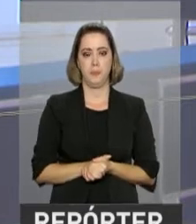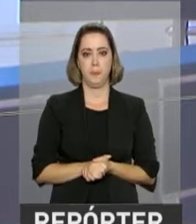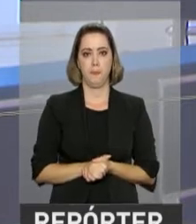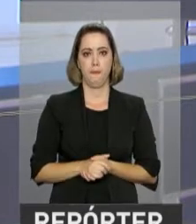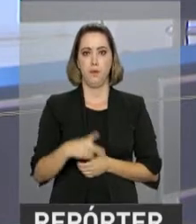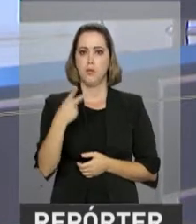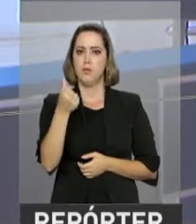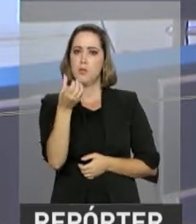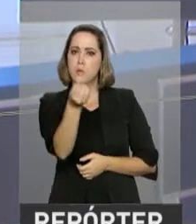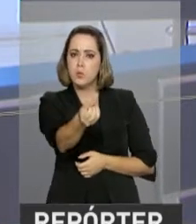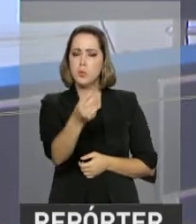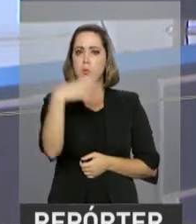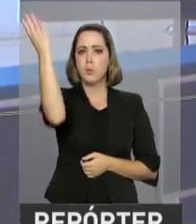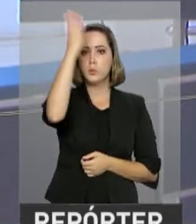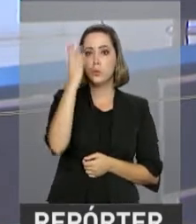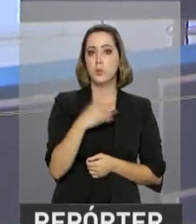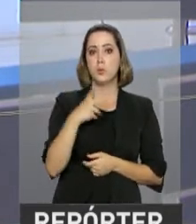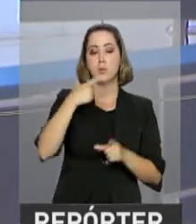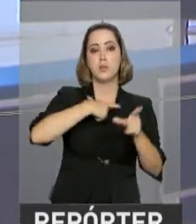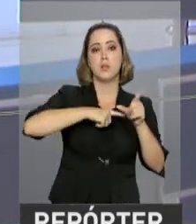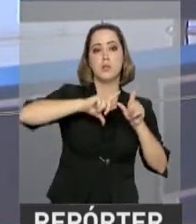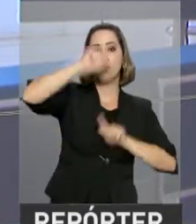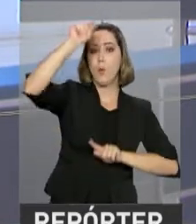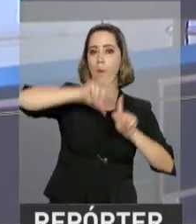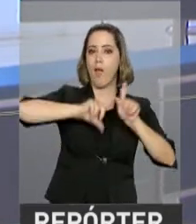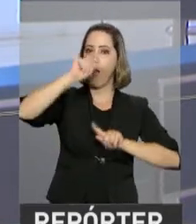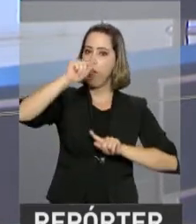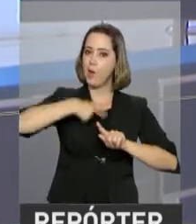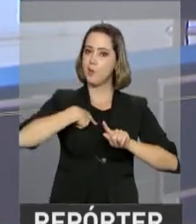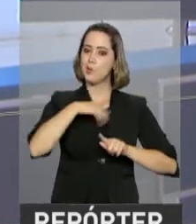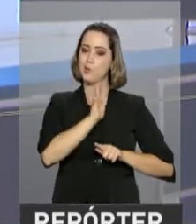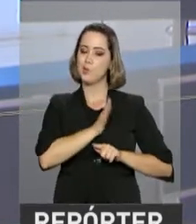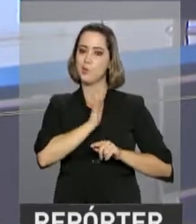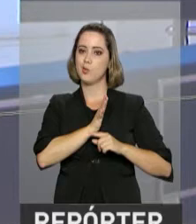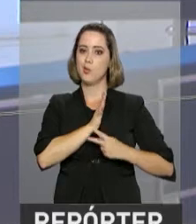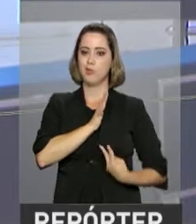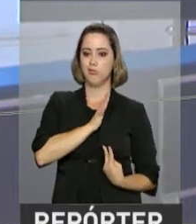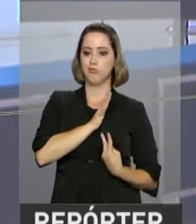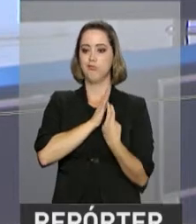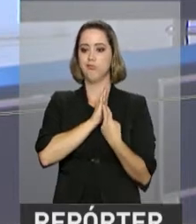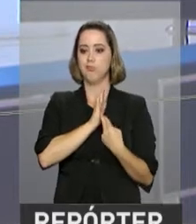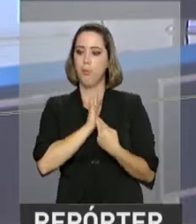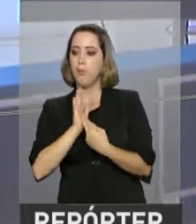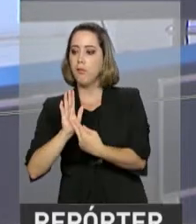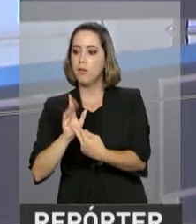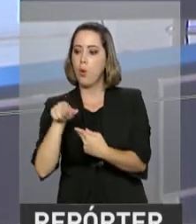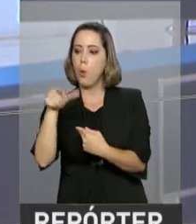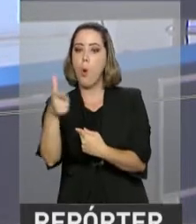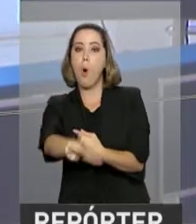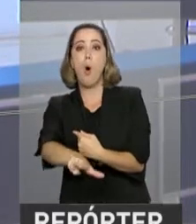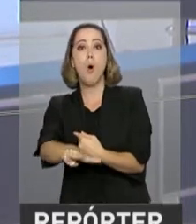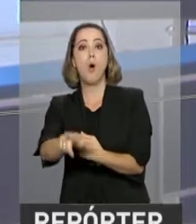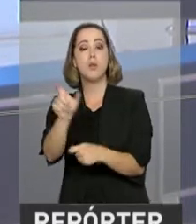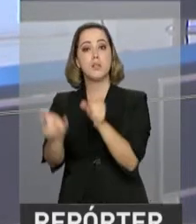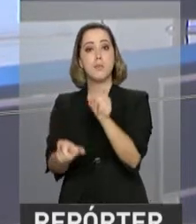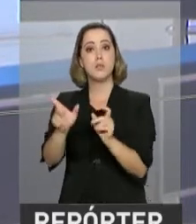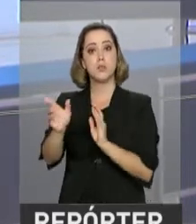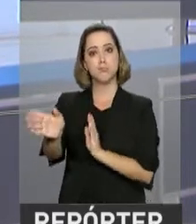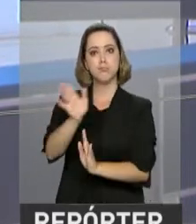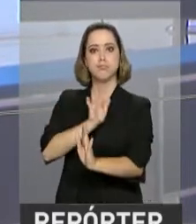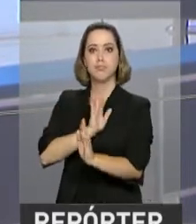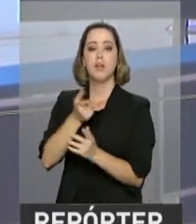Em 2016, o Brasil bateu recorde no número de transplantes. Uma parceria entre o Ministério da Saúde e as Forças